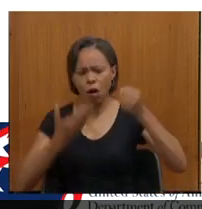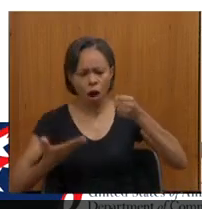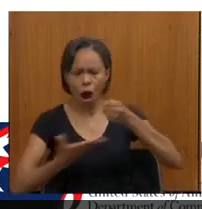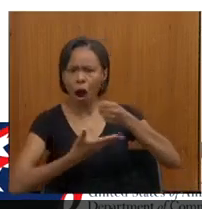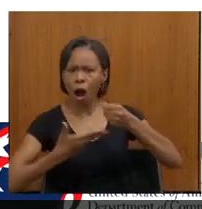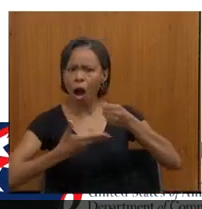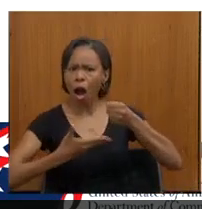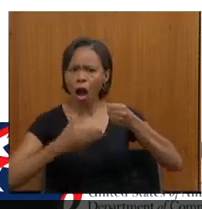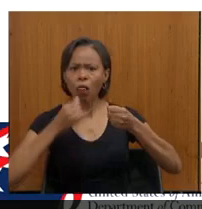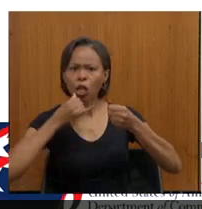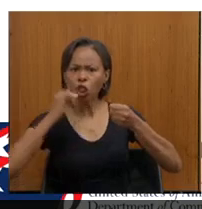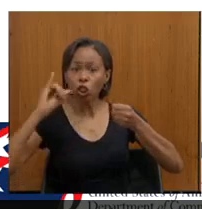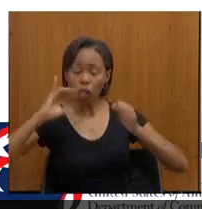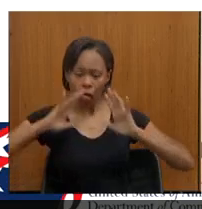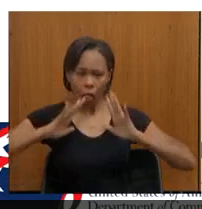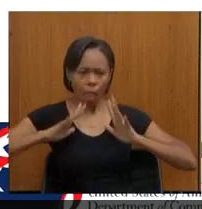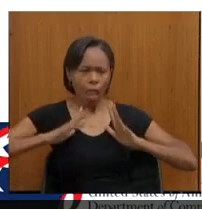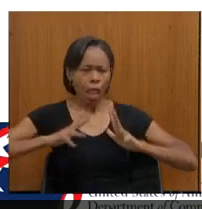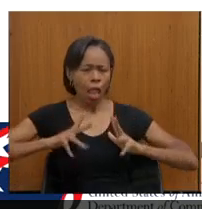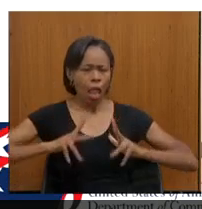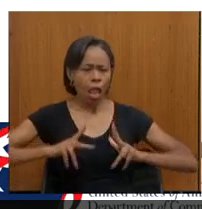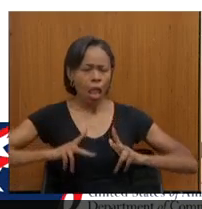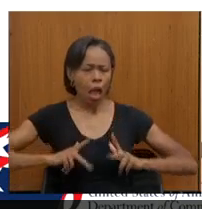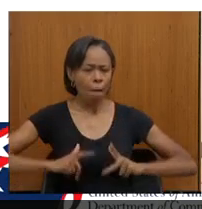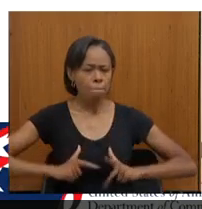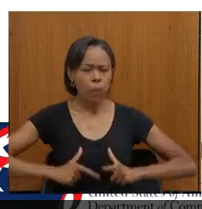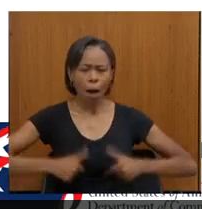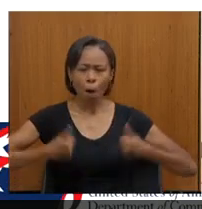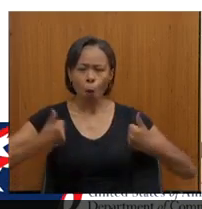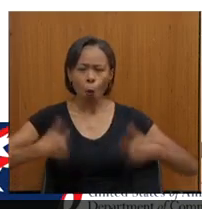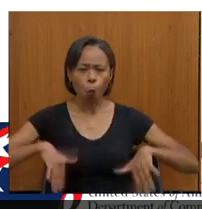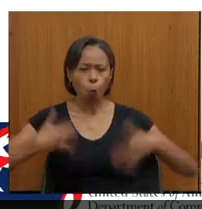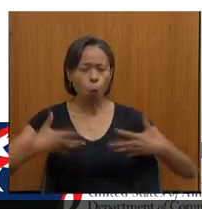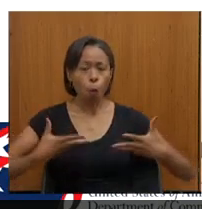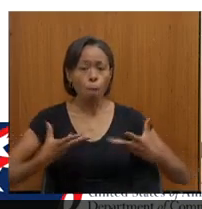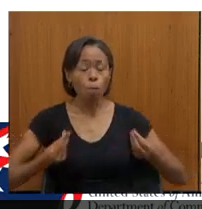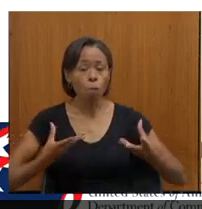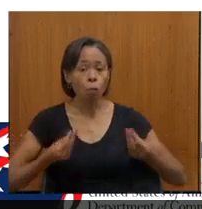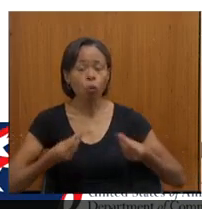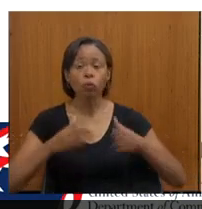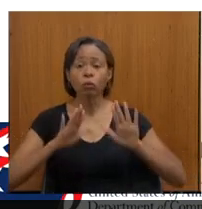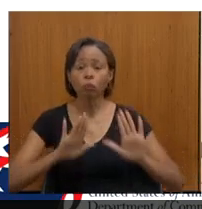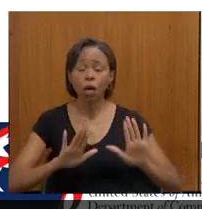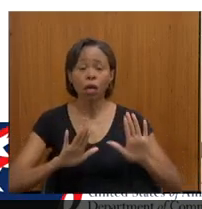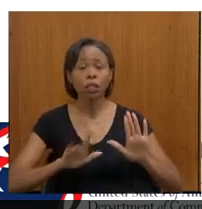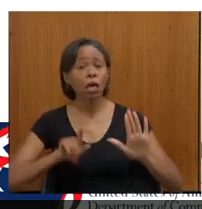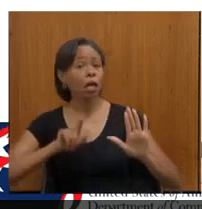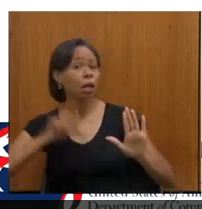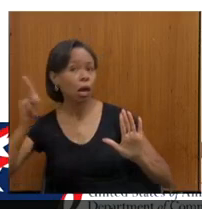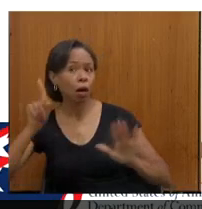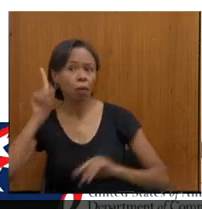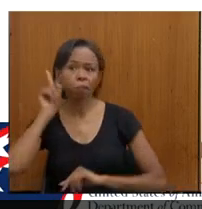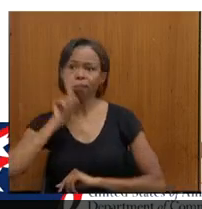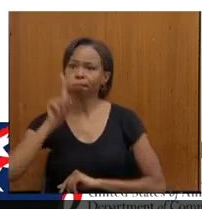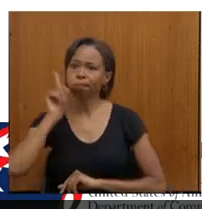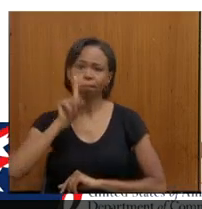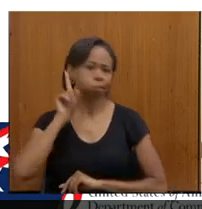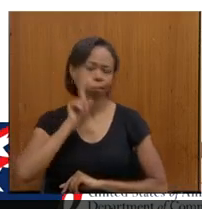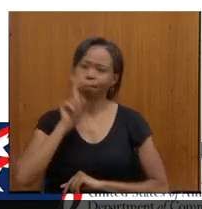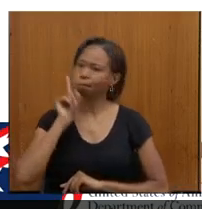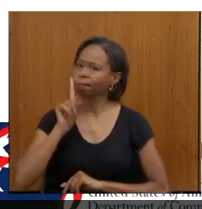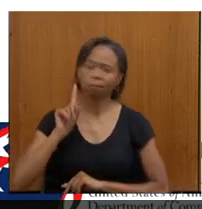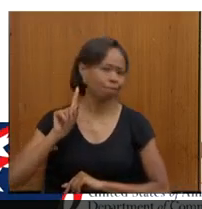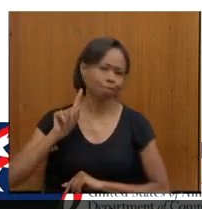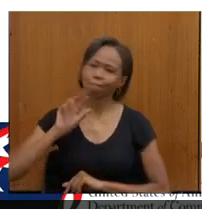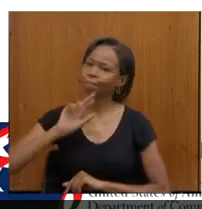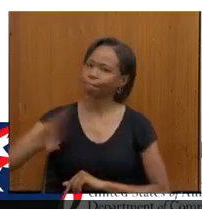limpa a gente tem fontes renováveis em algum dano o que não acontece com a mente eu tô falando dos Estados Unidos então hoje